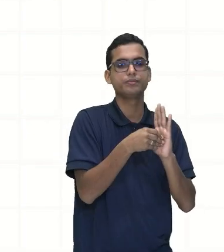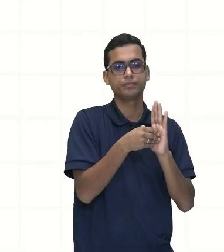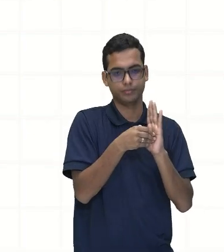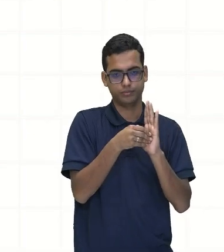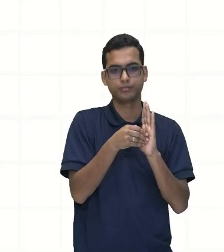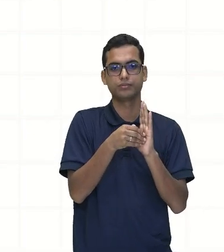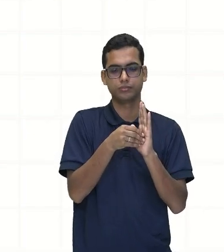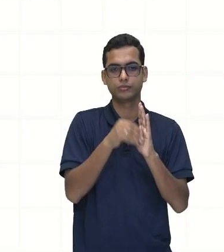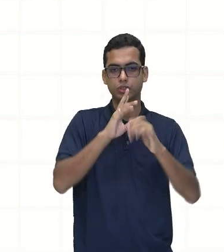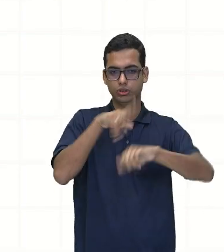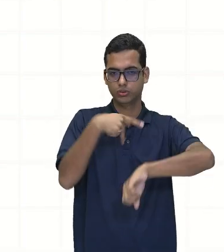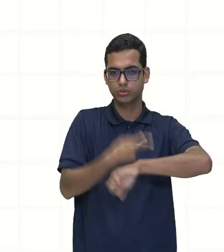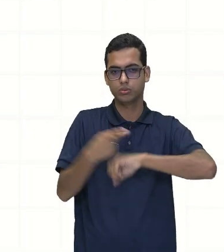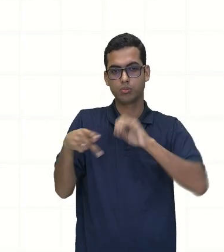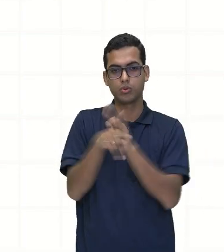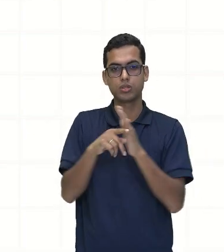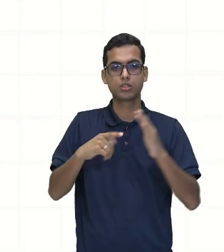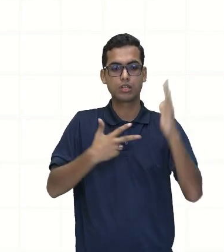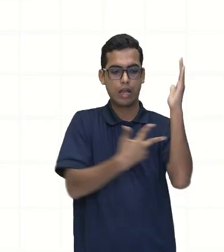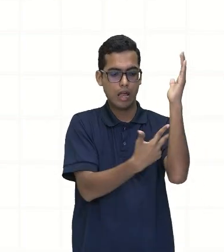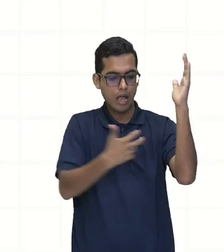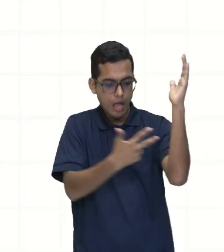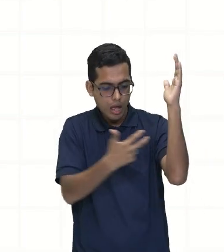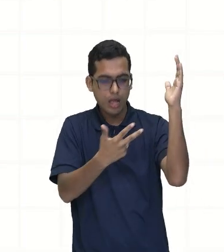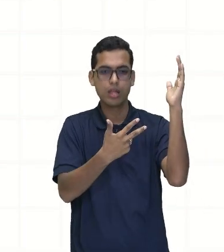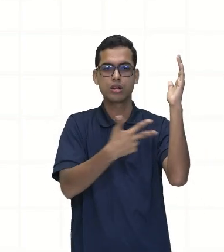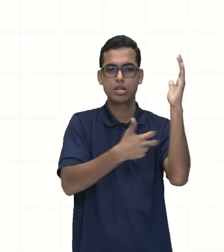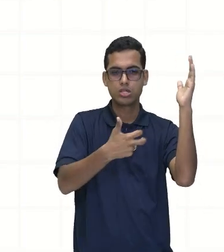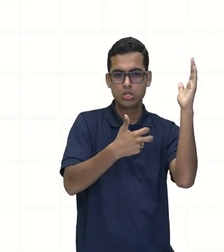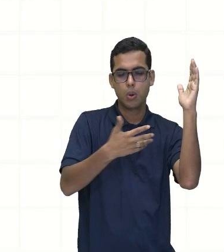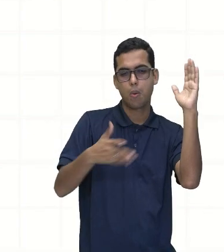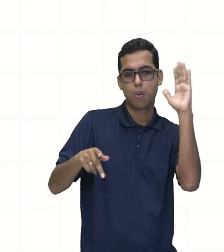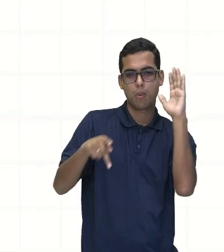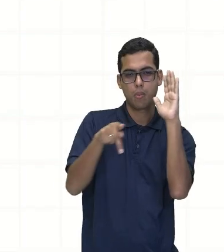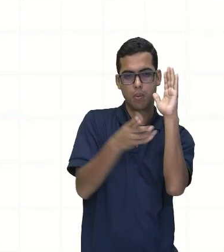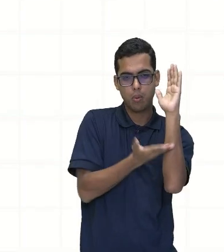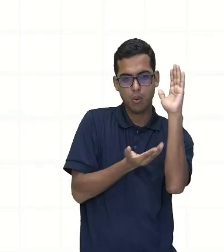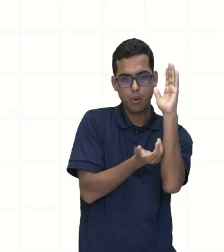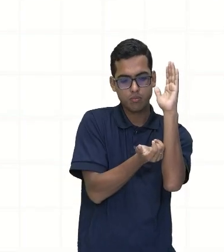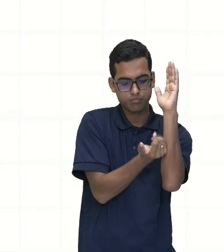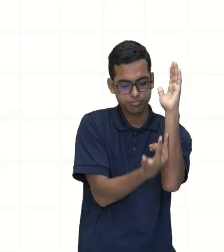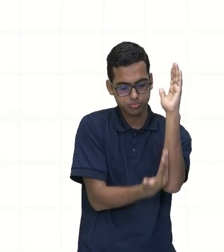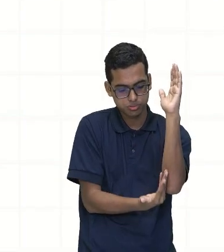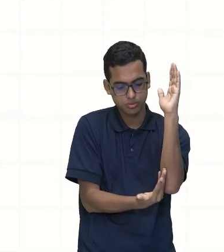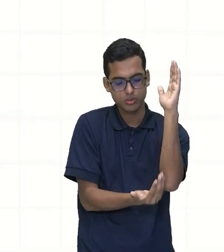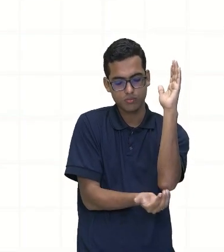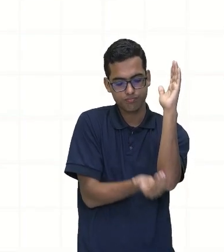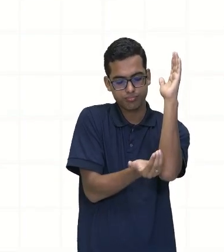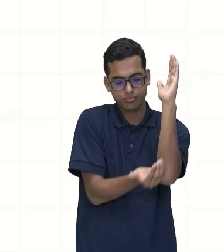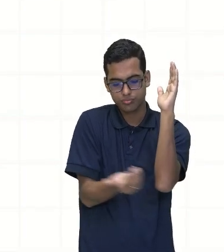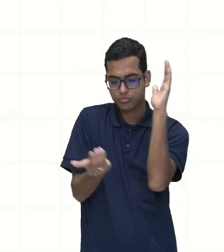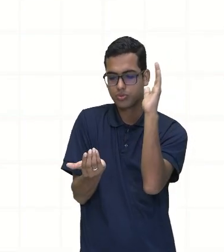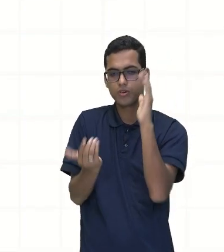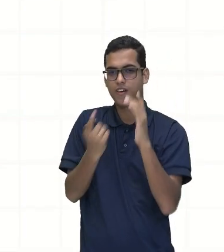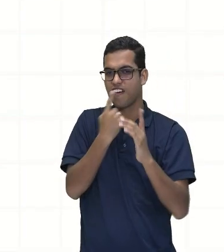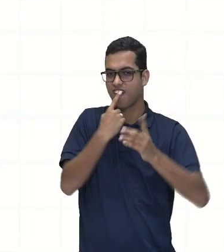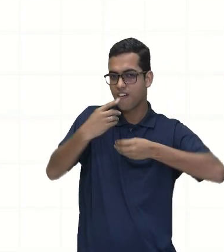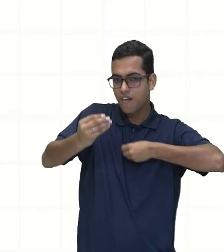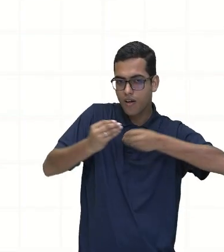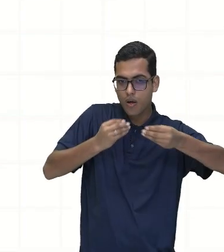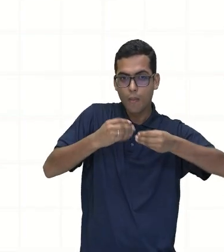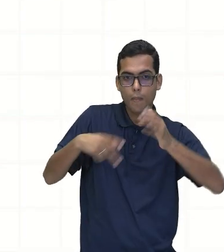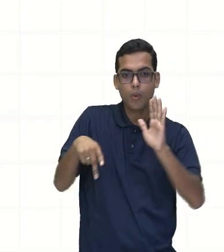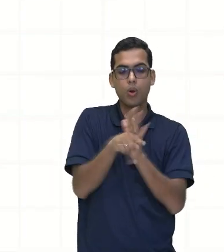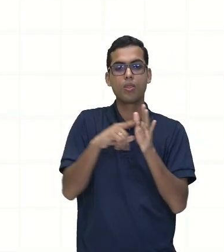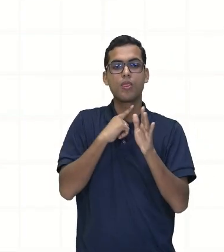aí de extrativismo, e onde a borracha ela era transformada ali, essa matéria-prima, né, nas indústrias da borracha.